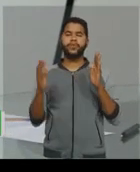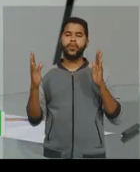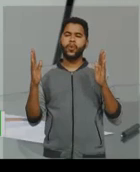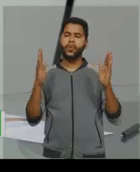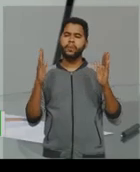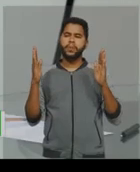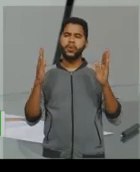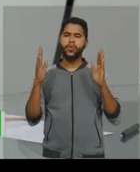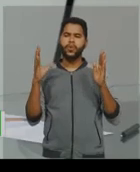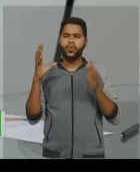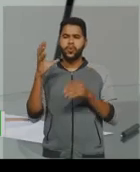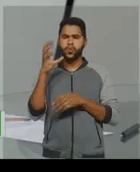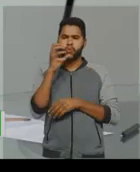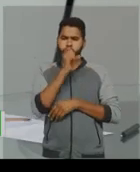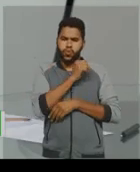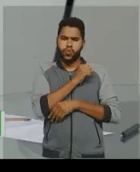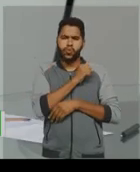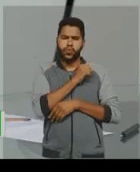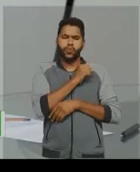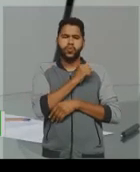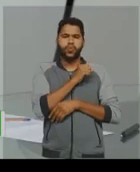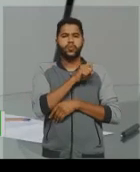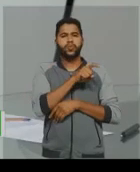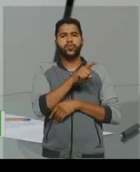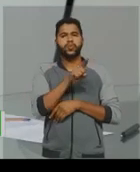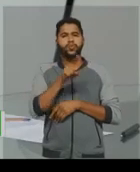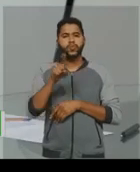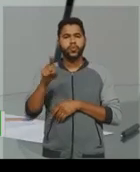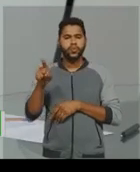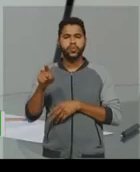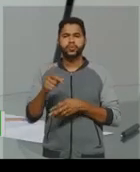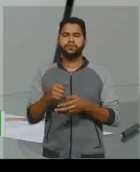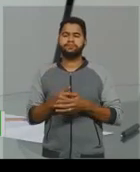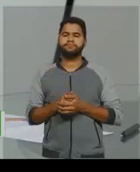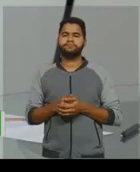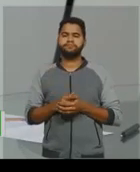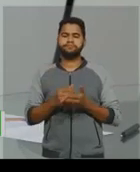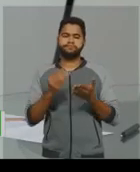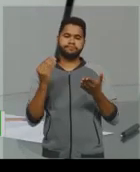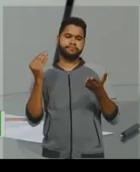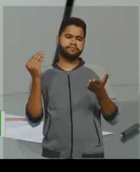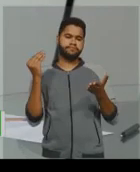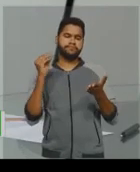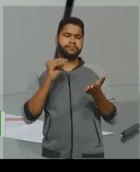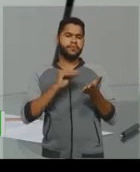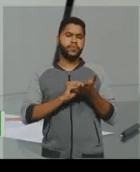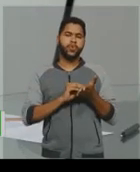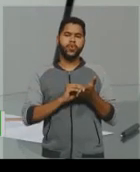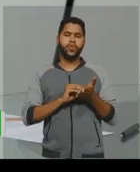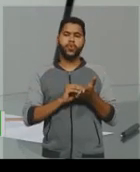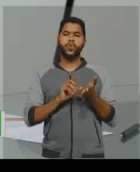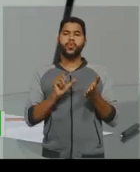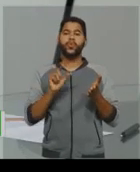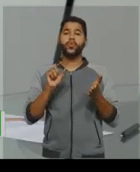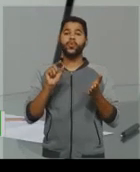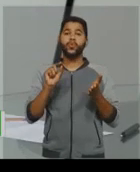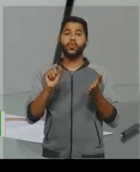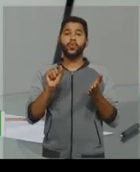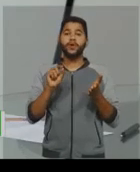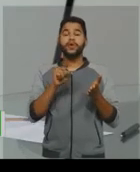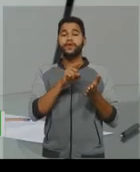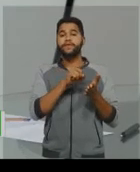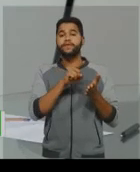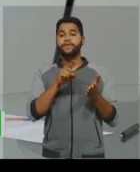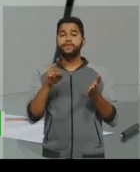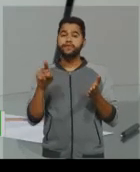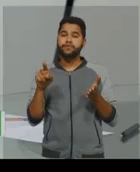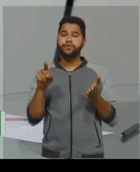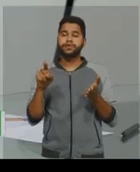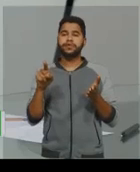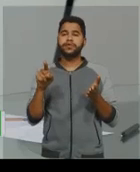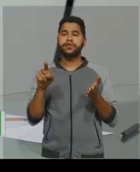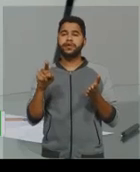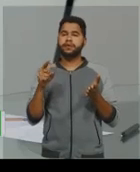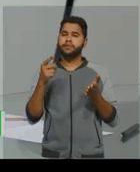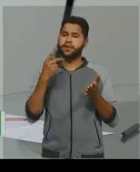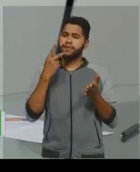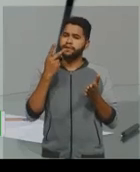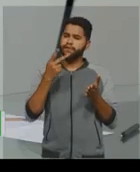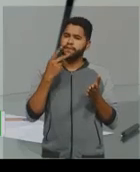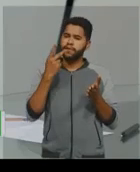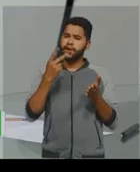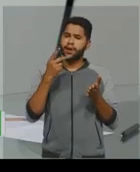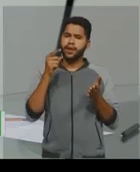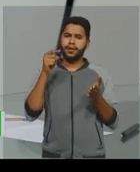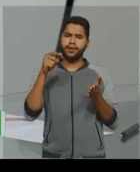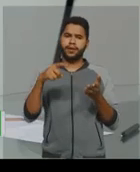bem curto, que você coloca ali o que você vai falar